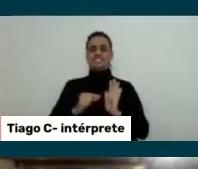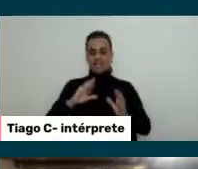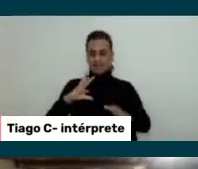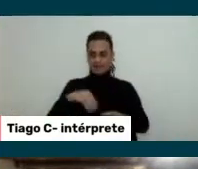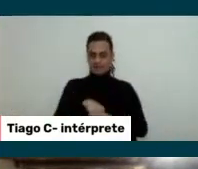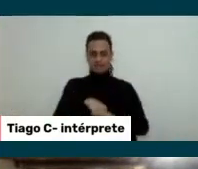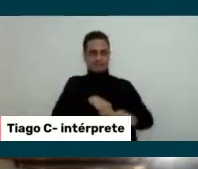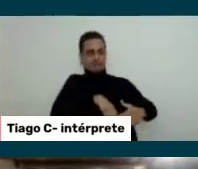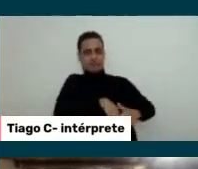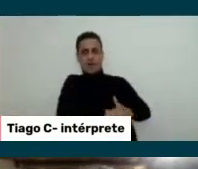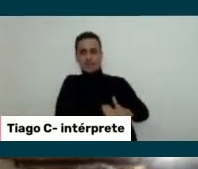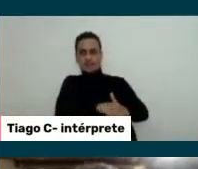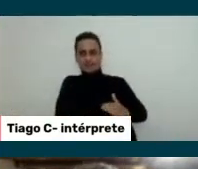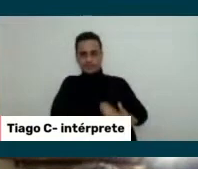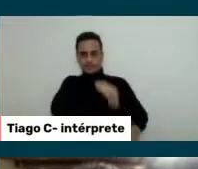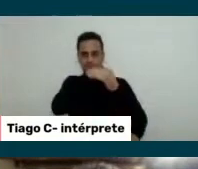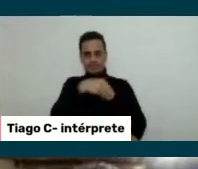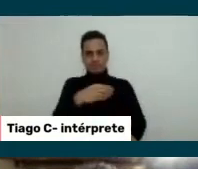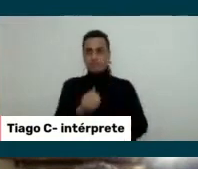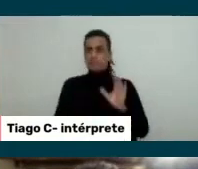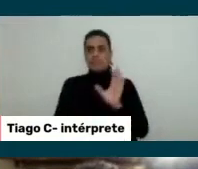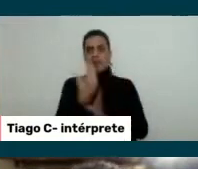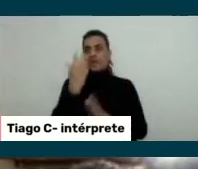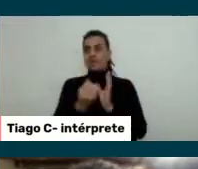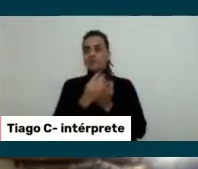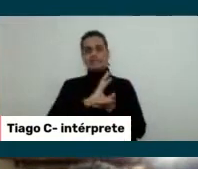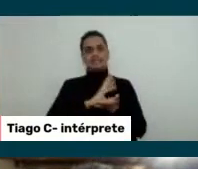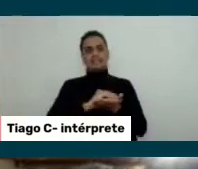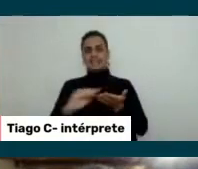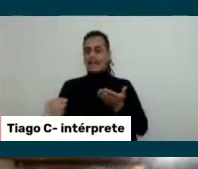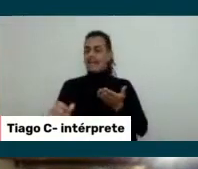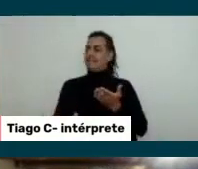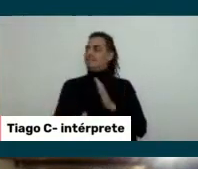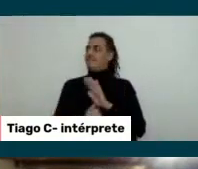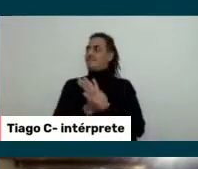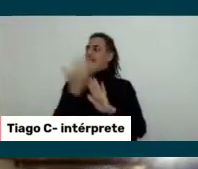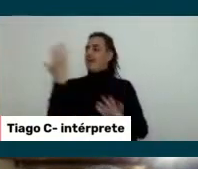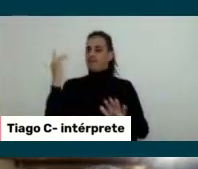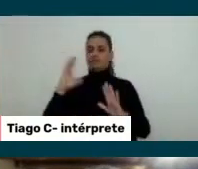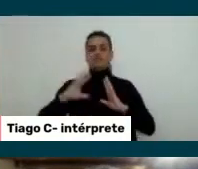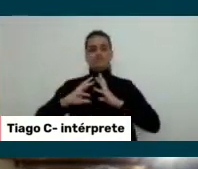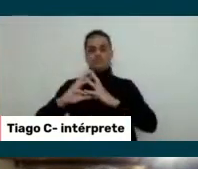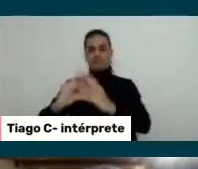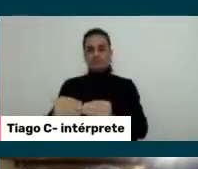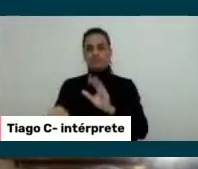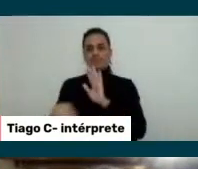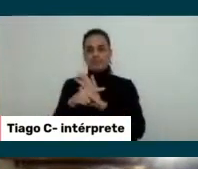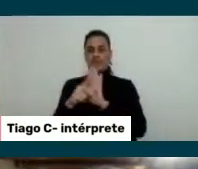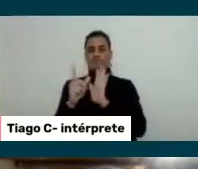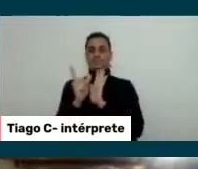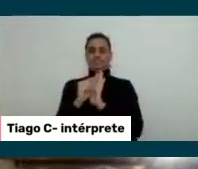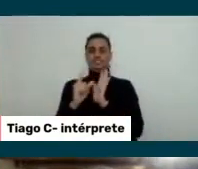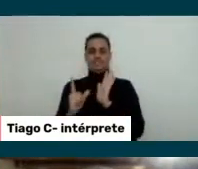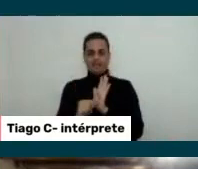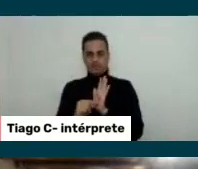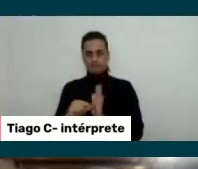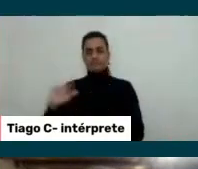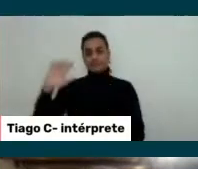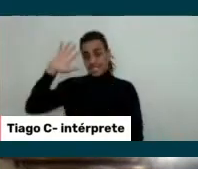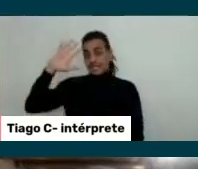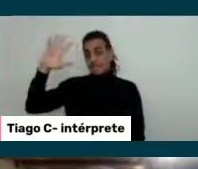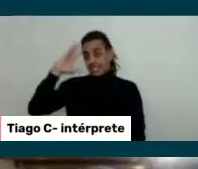gerando um volume de dados incomparável e digital. Então, imagina